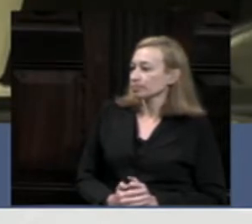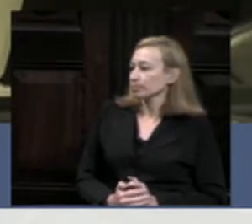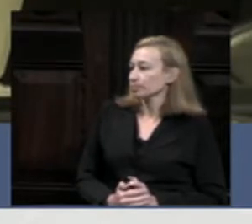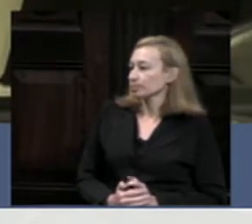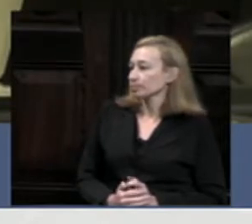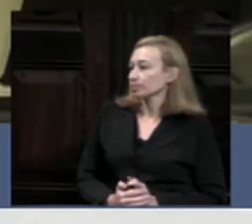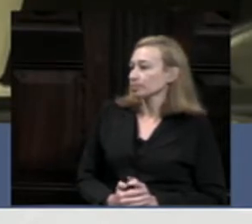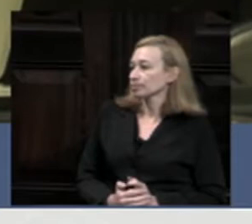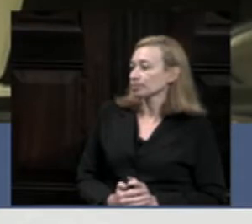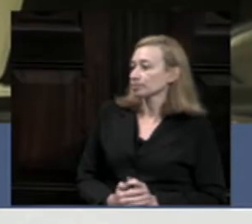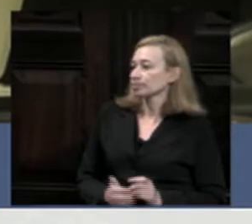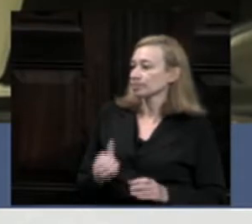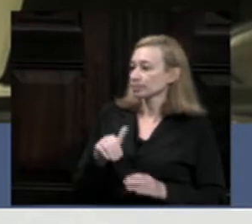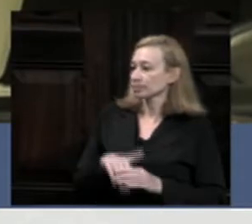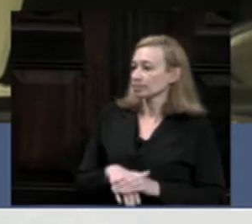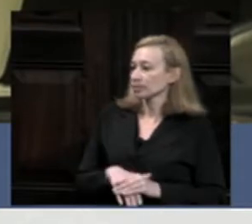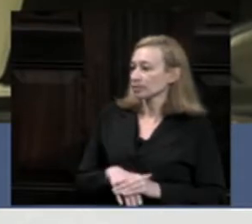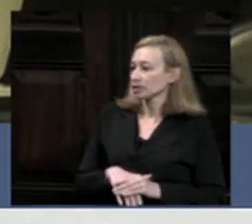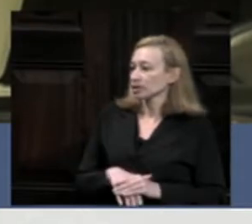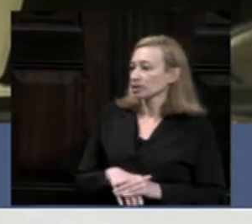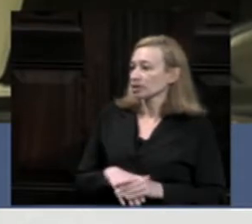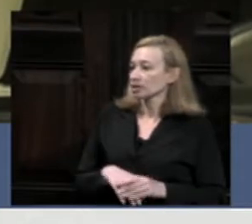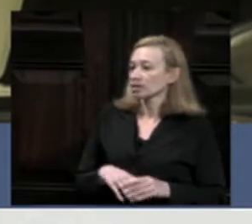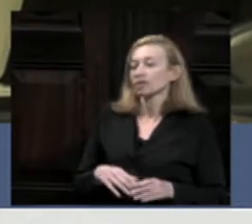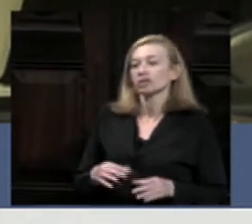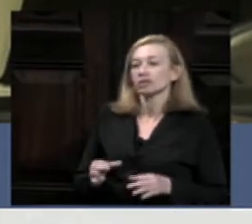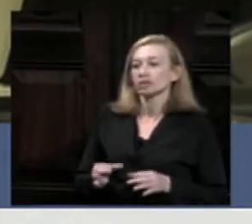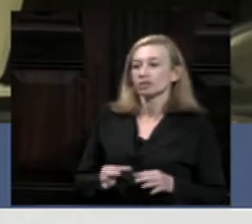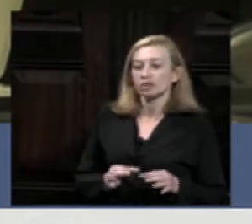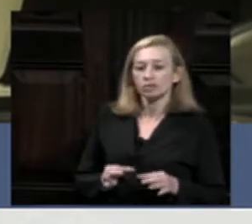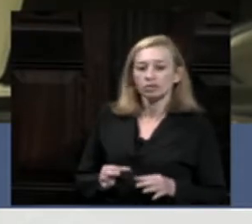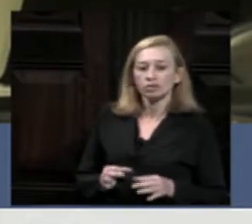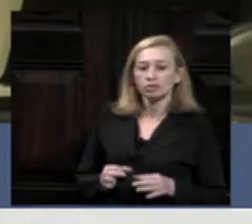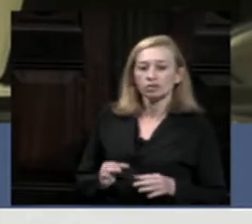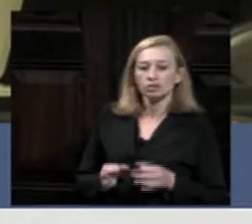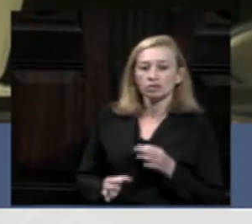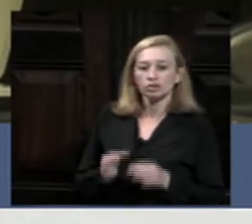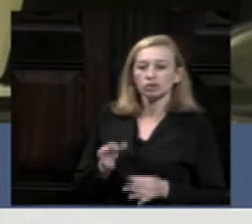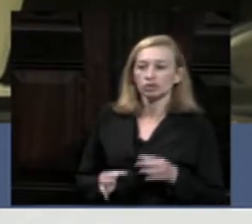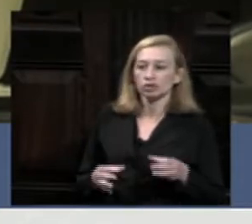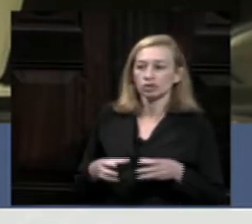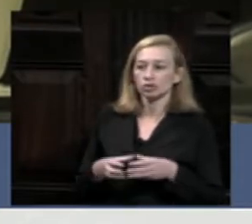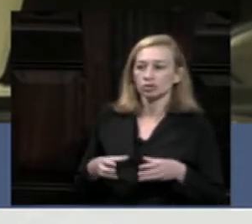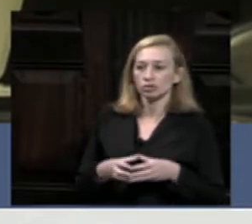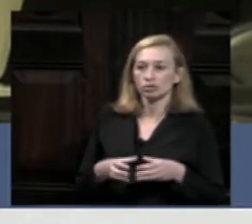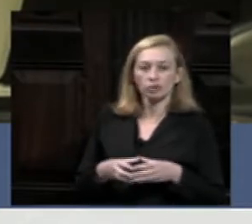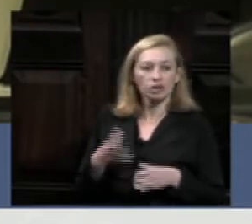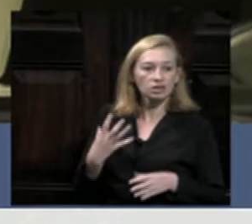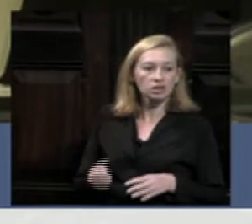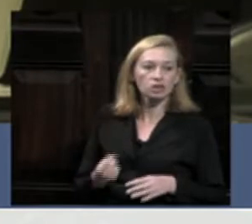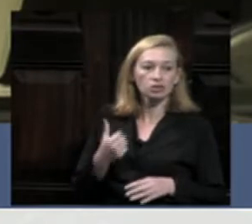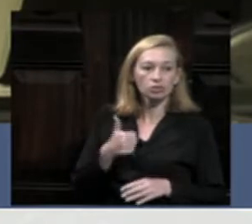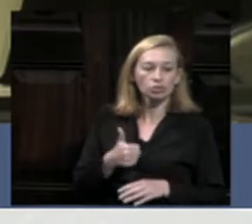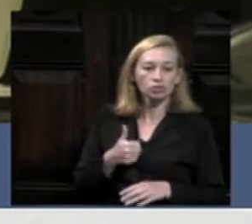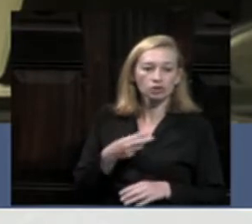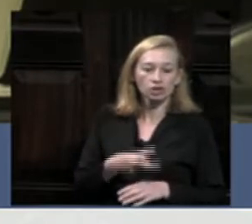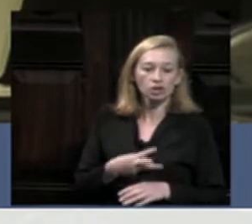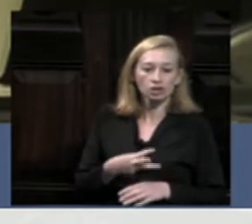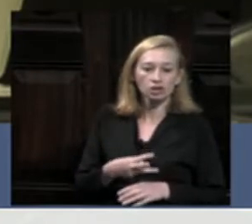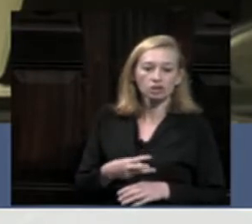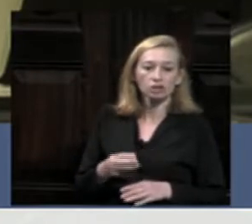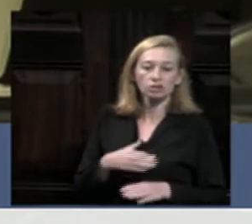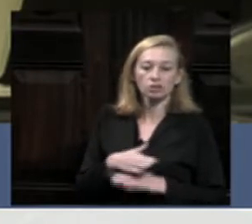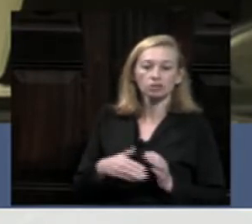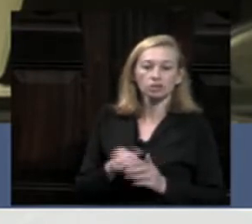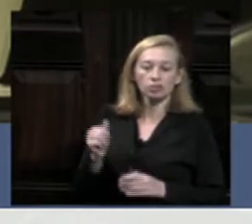Em votação, o parecer da Comissão de Constituição e Justiça favorável a 2, contrário a 1 e 3 as emendas de plenário. Senhores que aprovam nesse comissão,